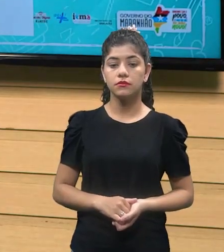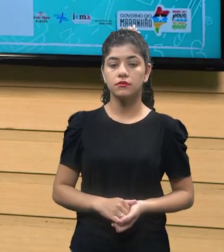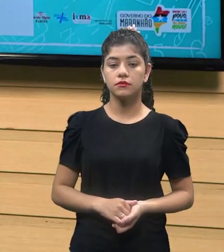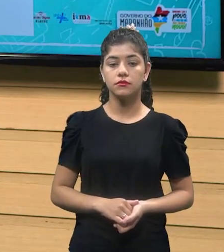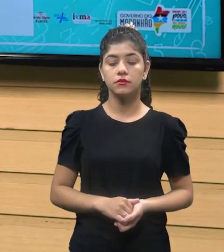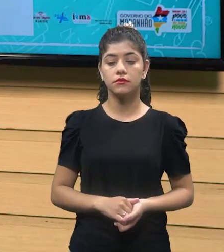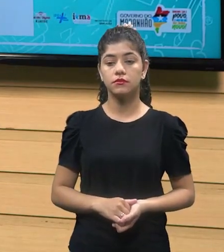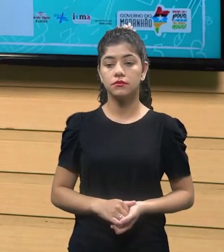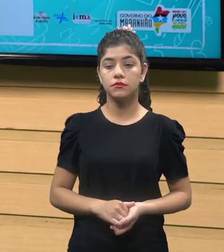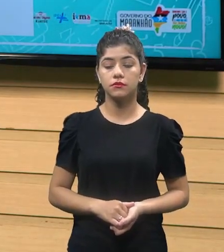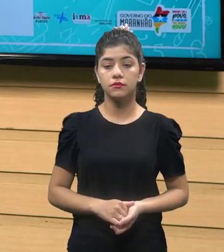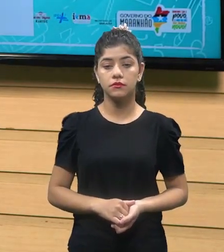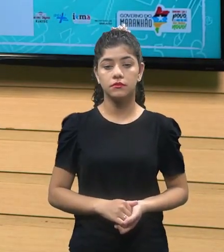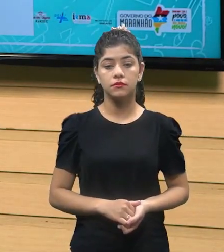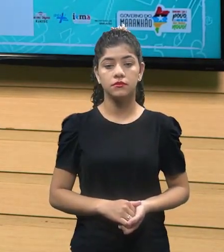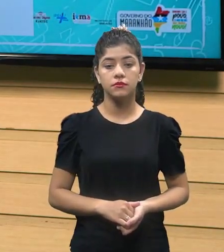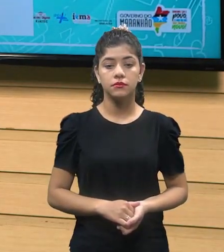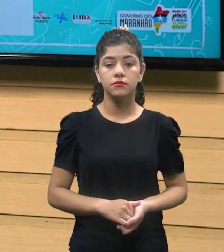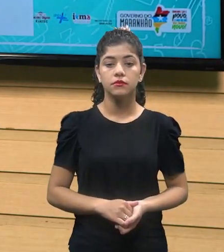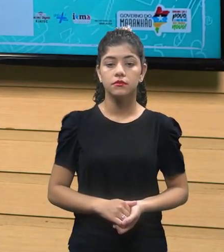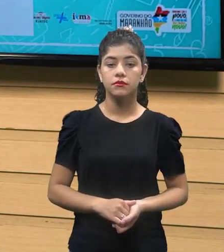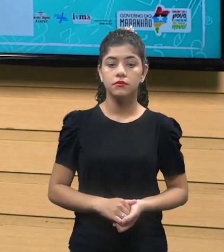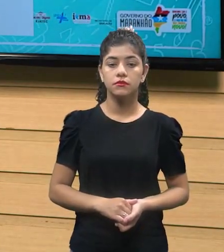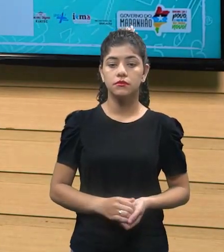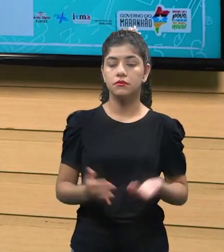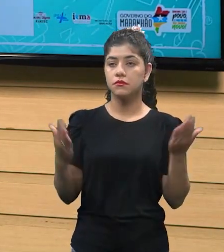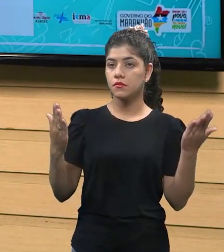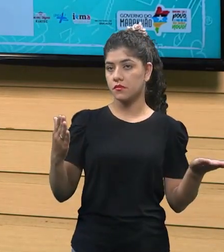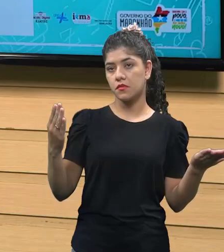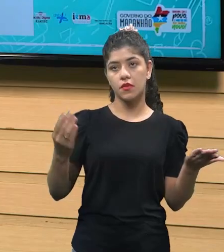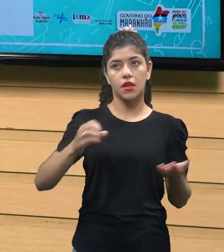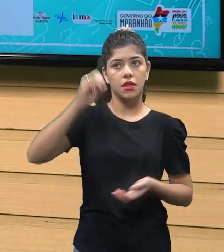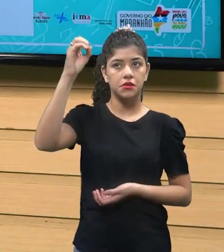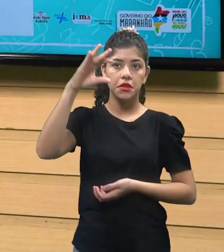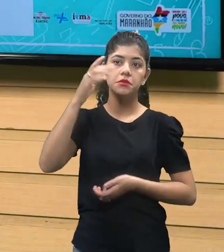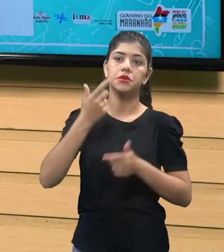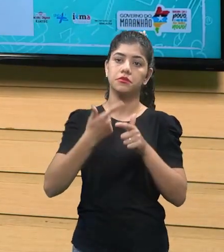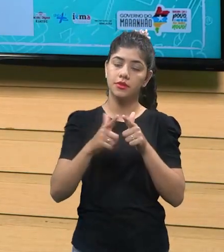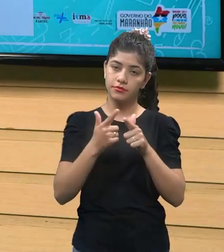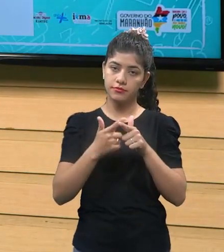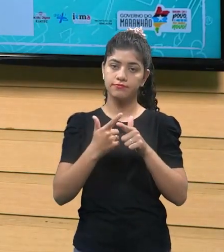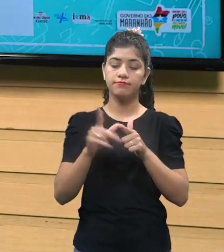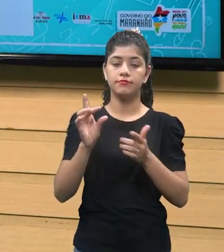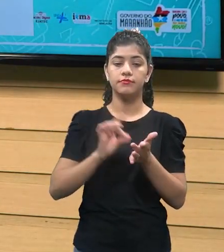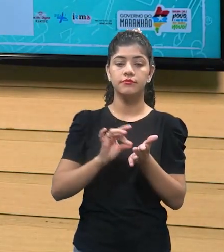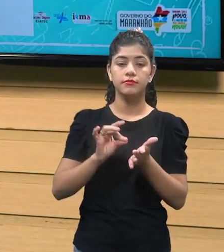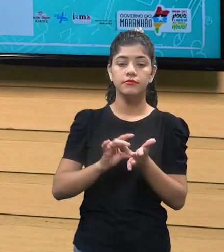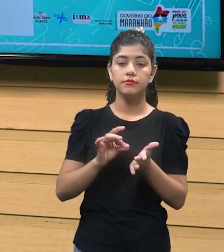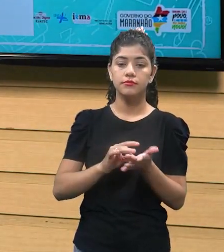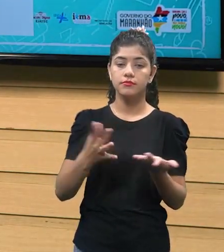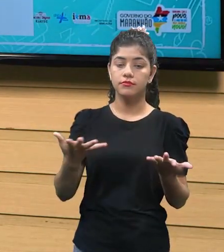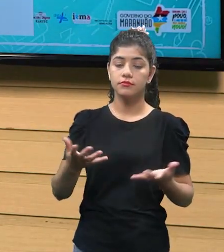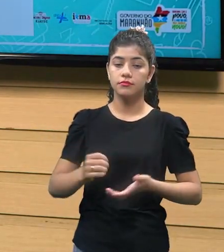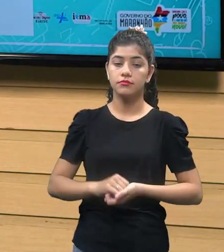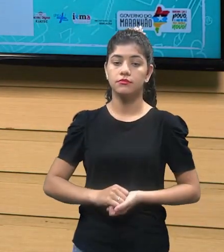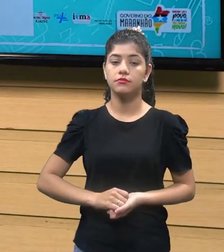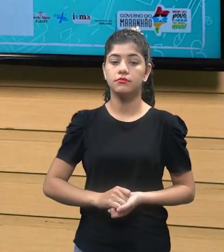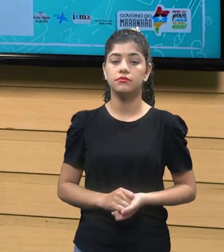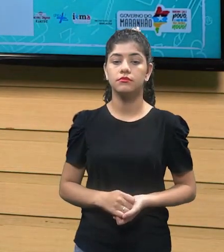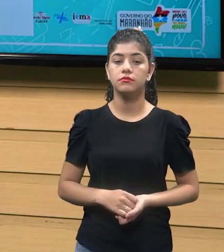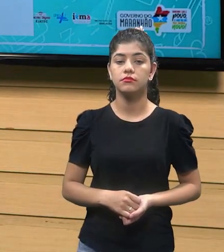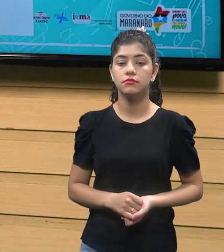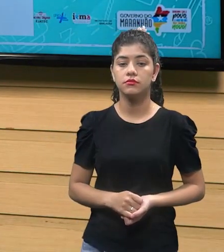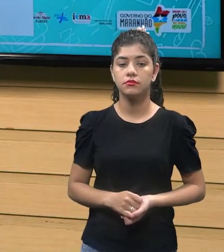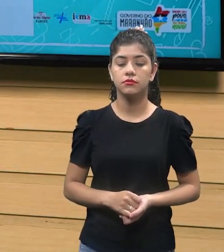segunda parte, ó, está plugada, sim, mas mesmo assim não acende. Então, o bulbo queimou, então a gente vai ver se o bulbo